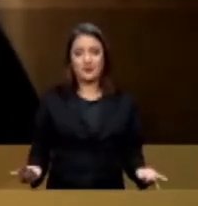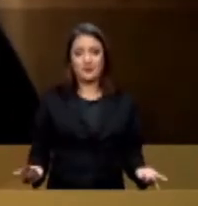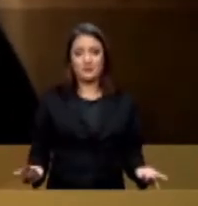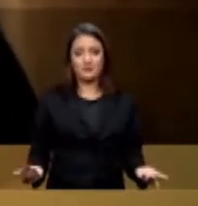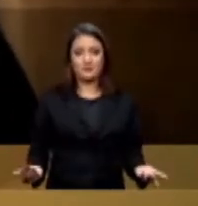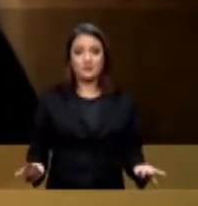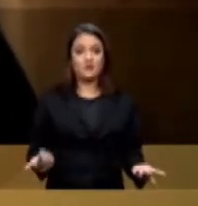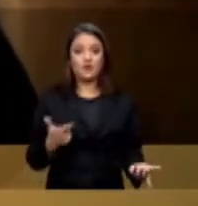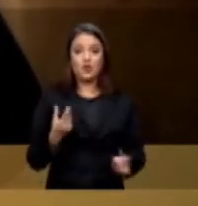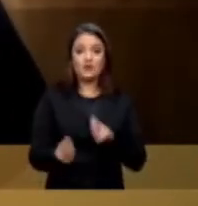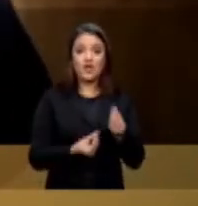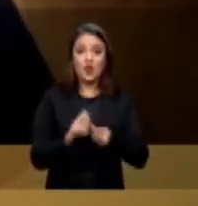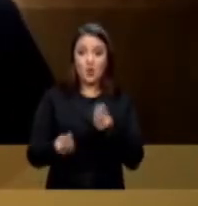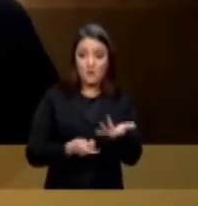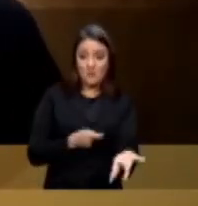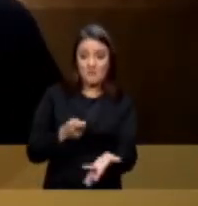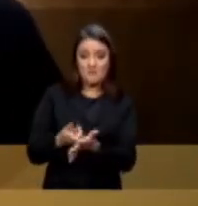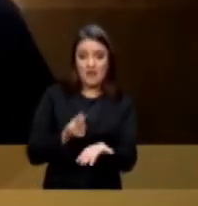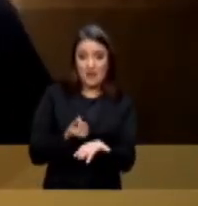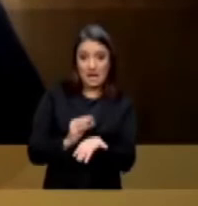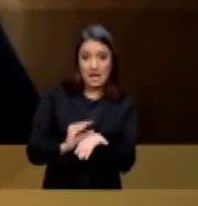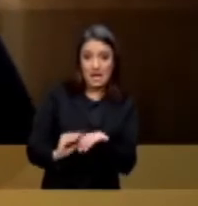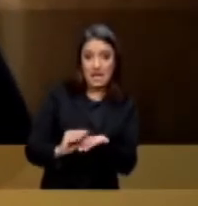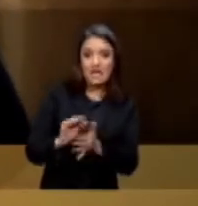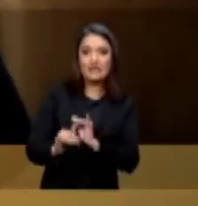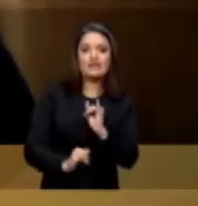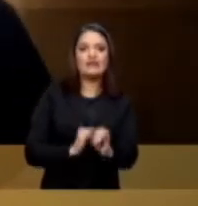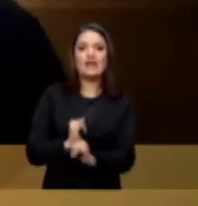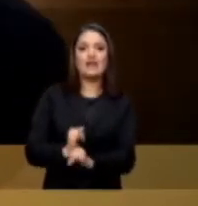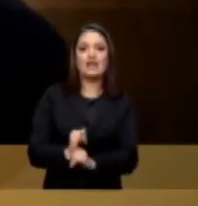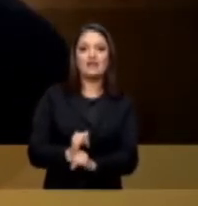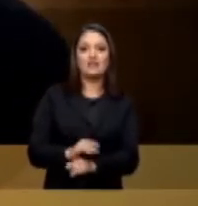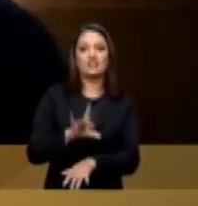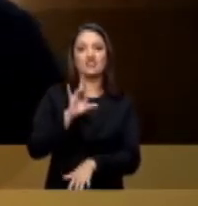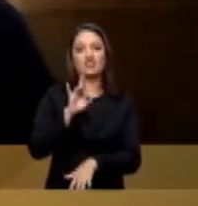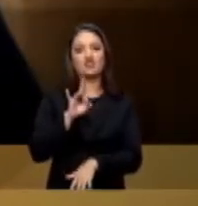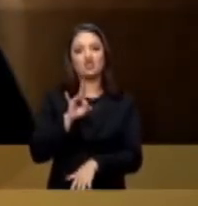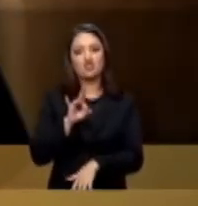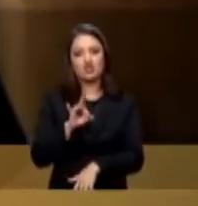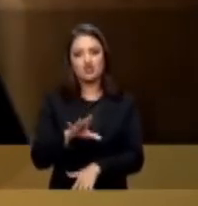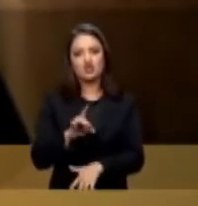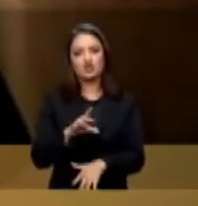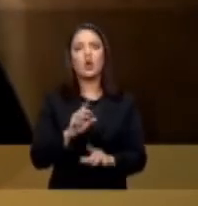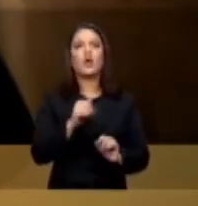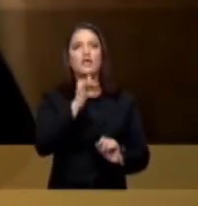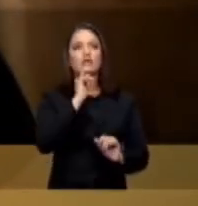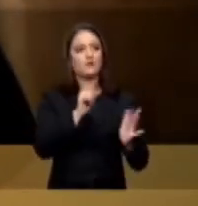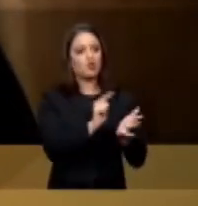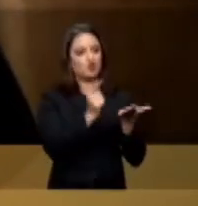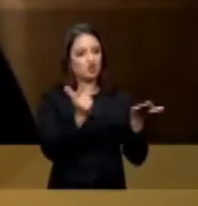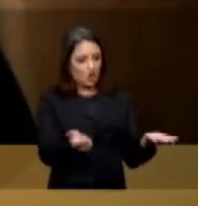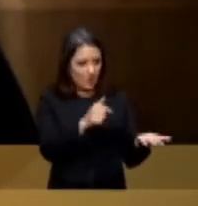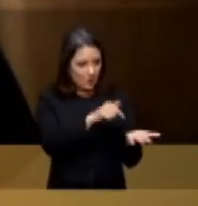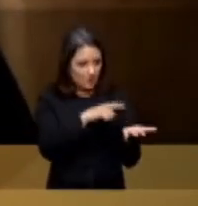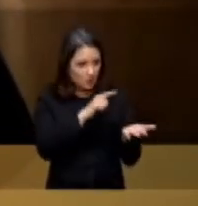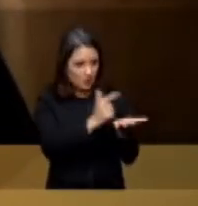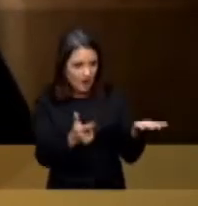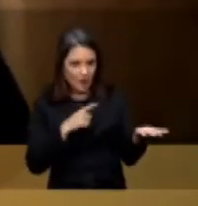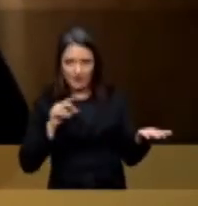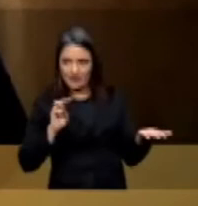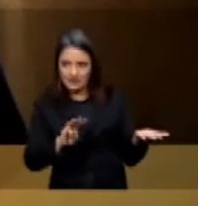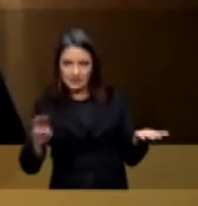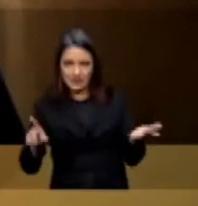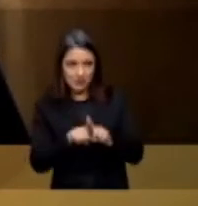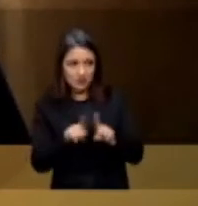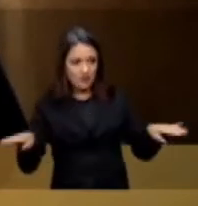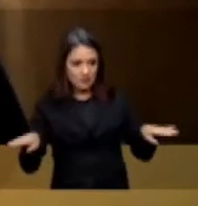financiarmos a internet apenas dos veículos impressos que vão à internet. Não. A liberdade